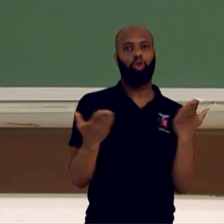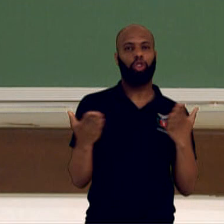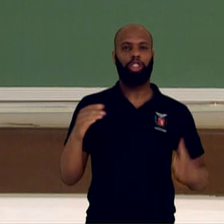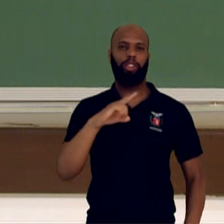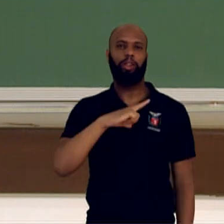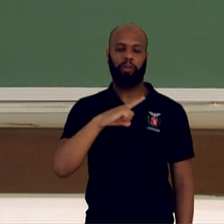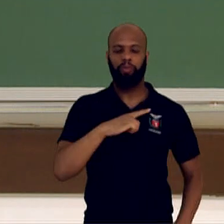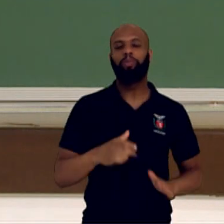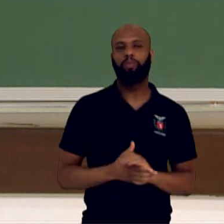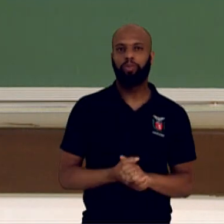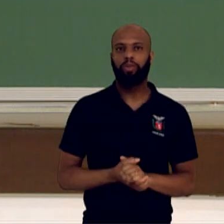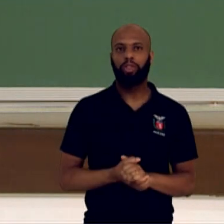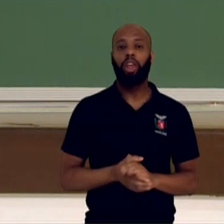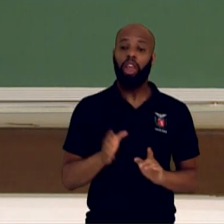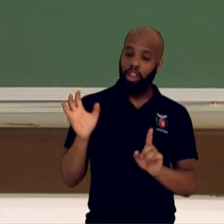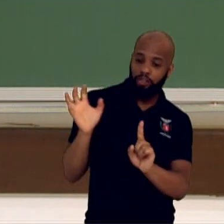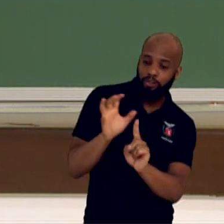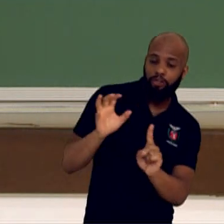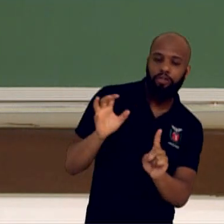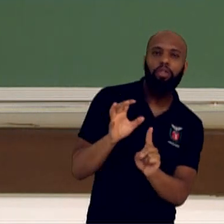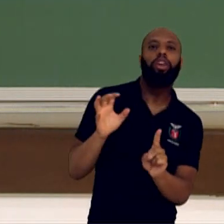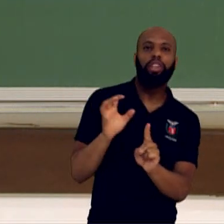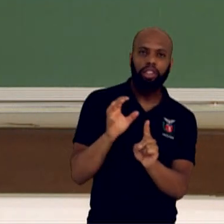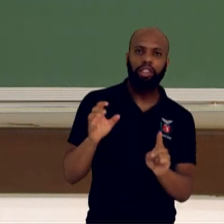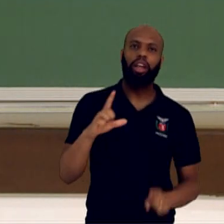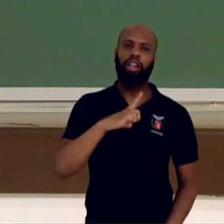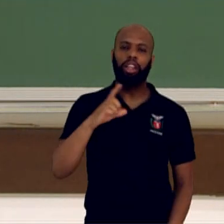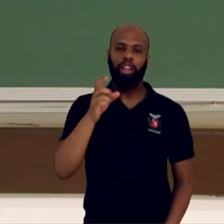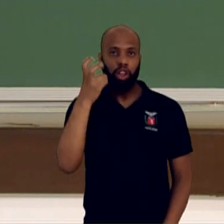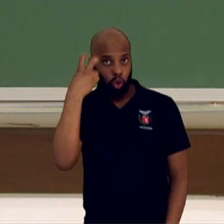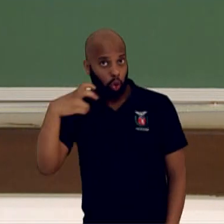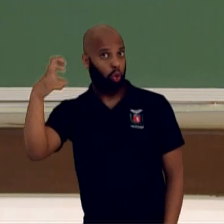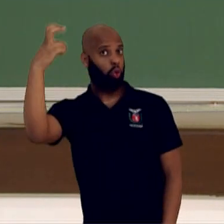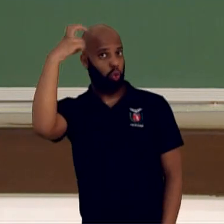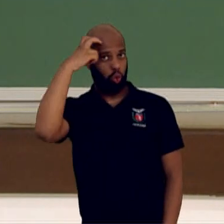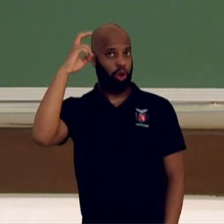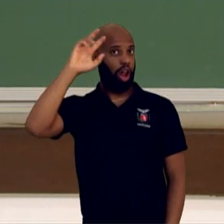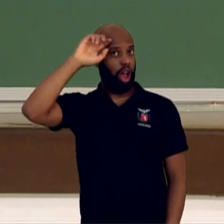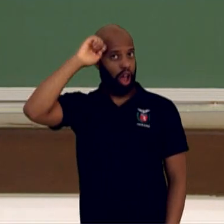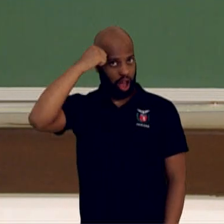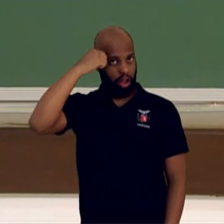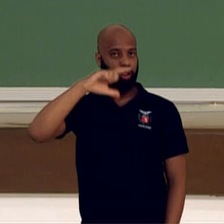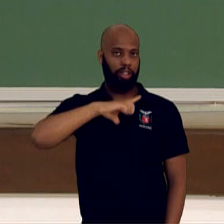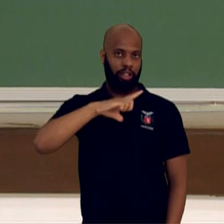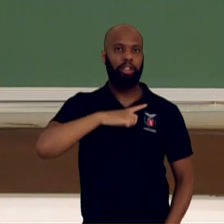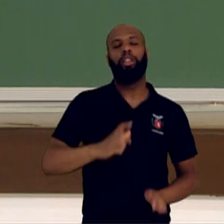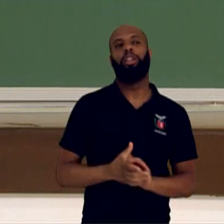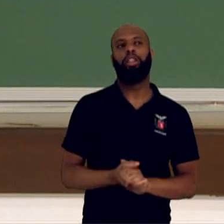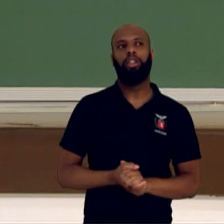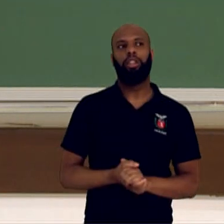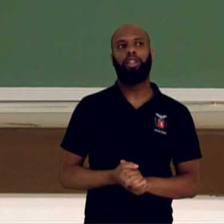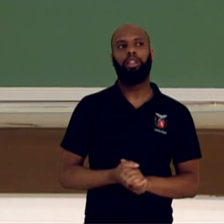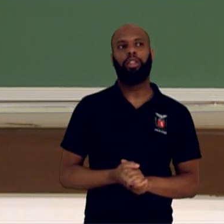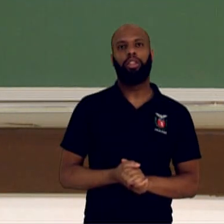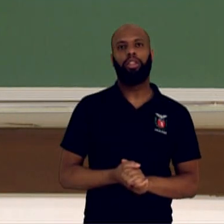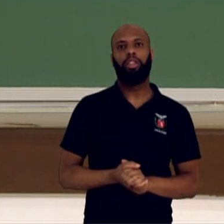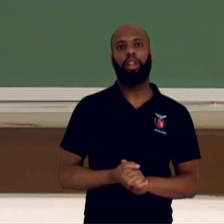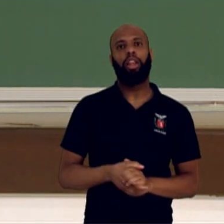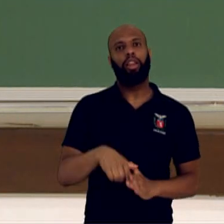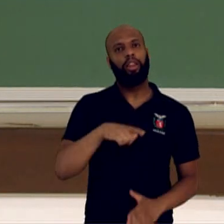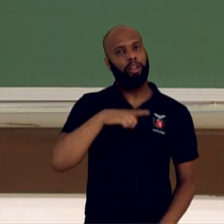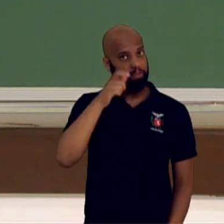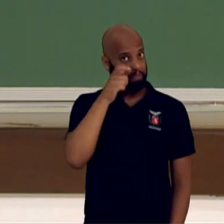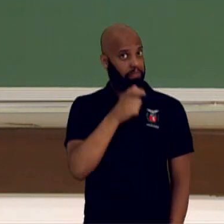temos, né? Então, foi uma influência, né, da cultura afro que nós temos aí, né, que é muito,